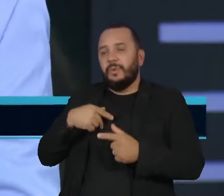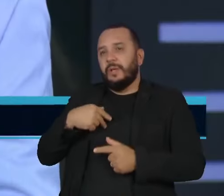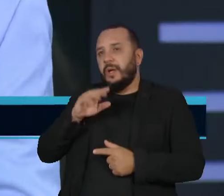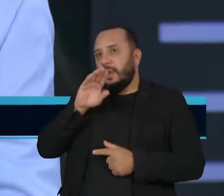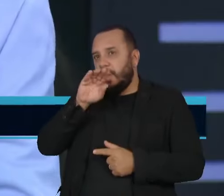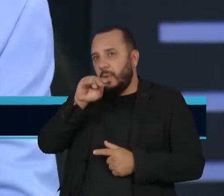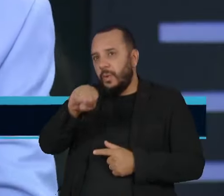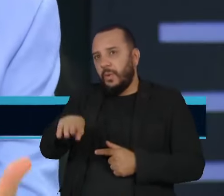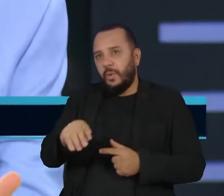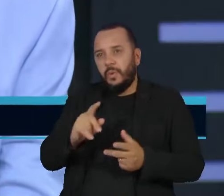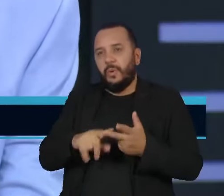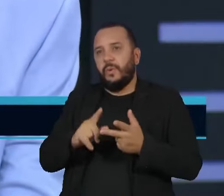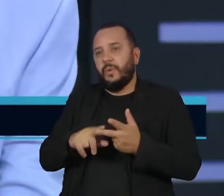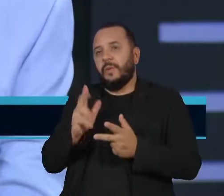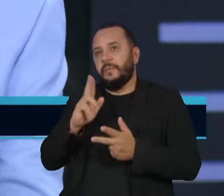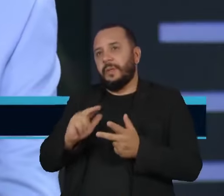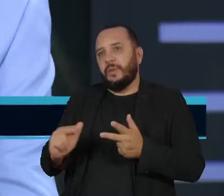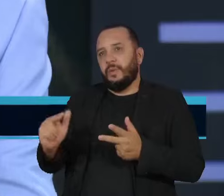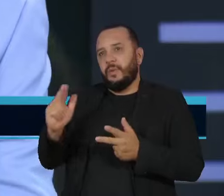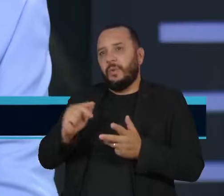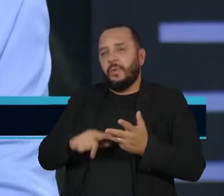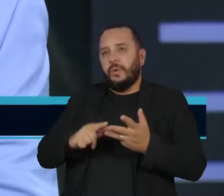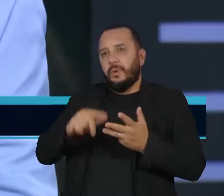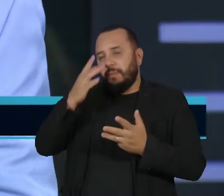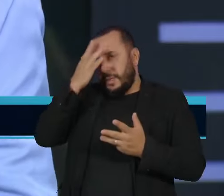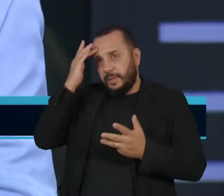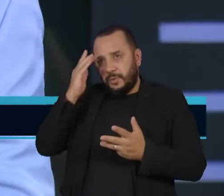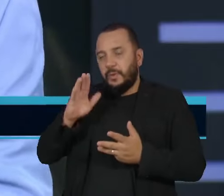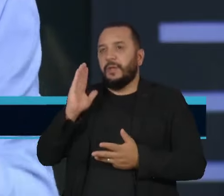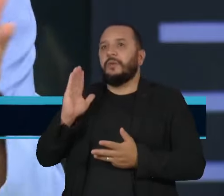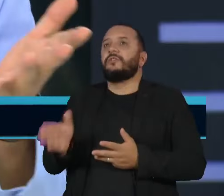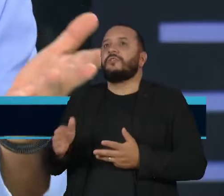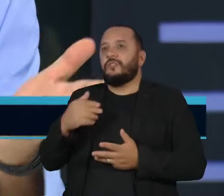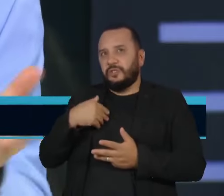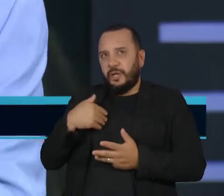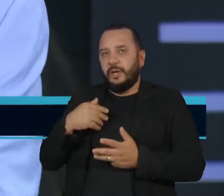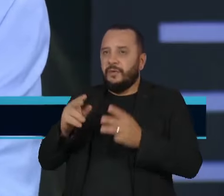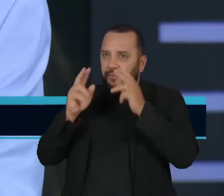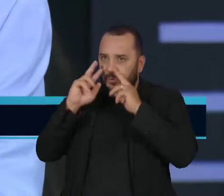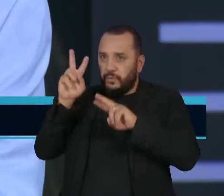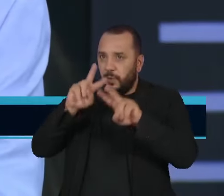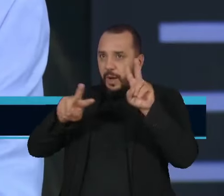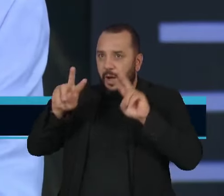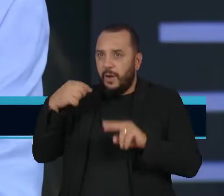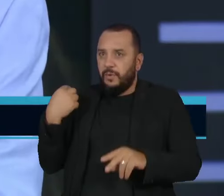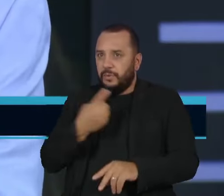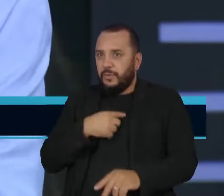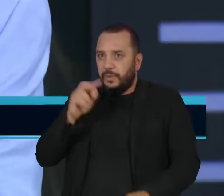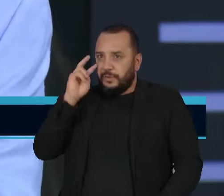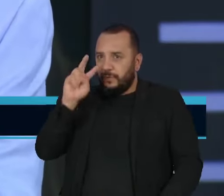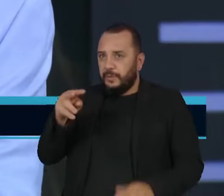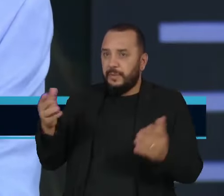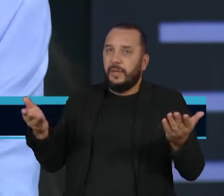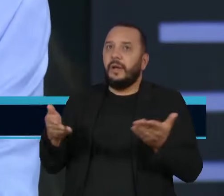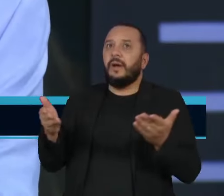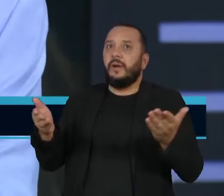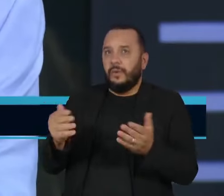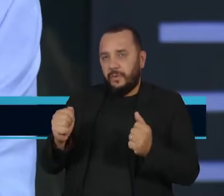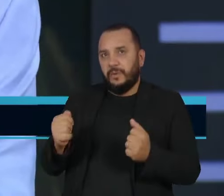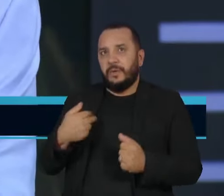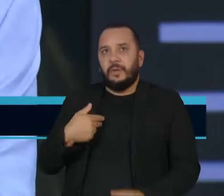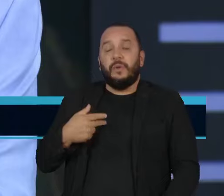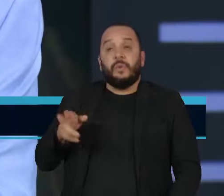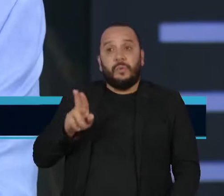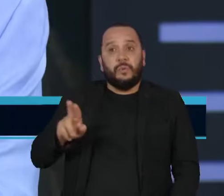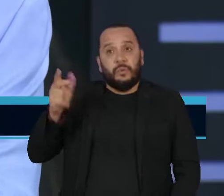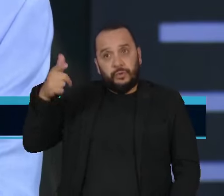locutores, pintores, gente que desenhou esse visual que nós vimos ali agora, foi